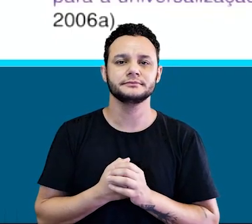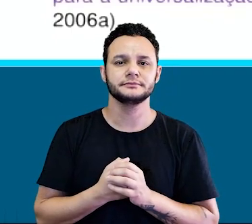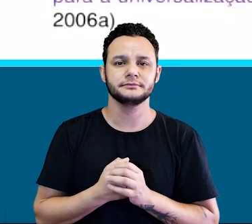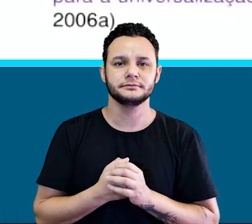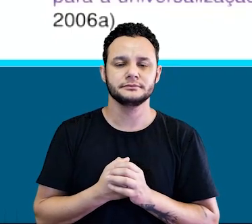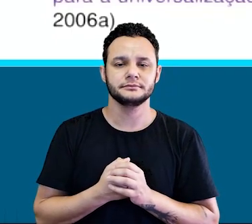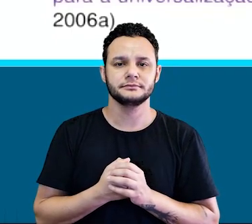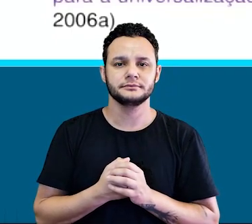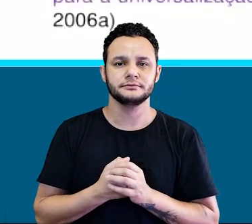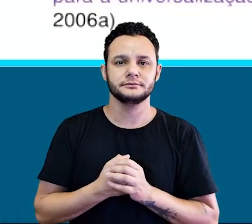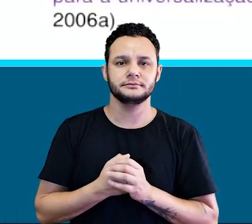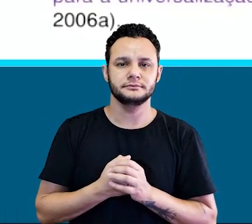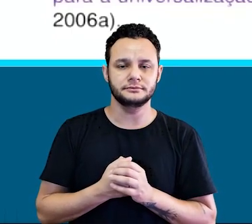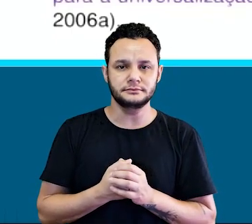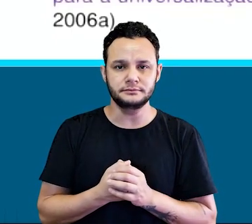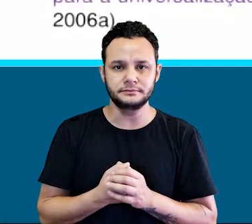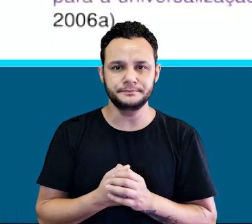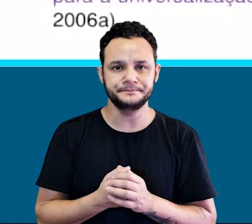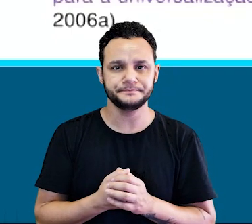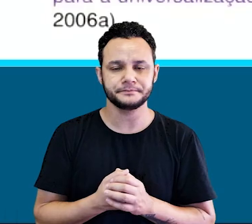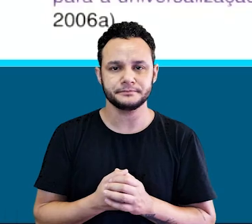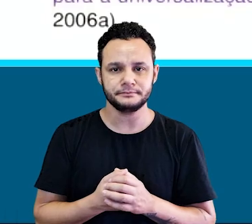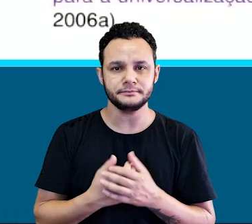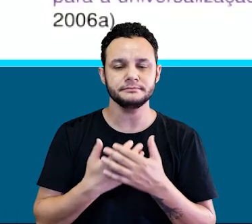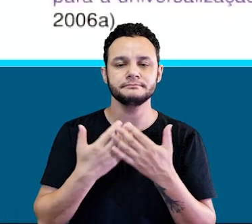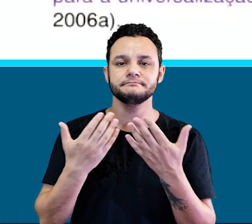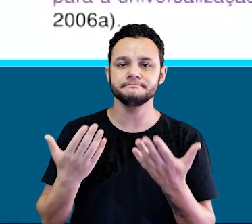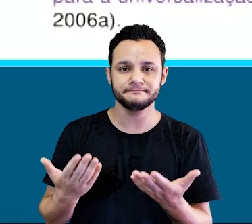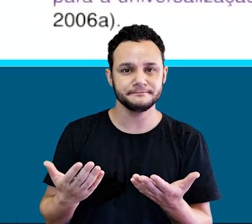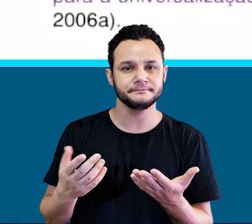e discreta, digamos assim, né?